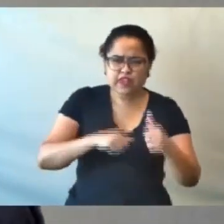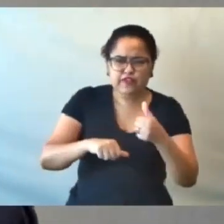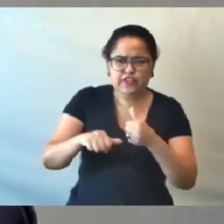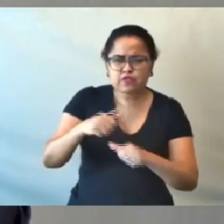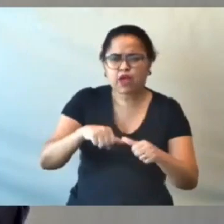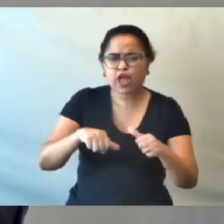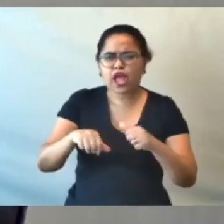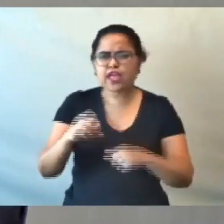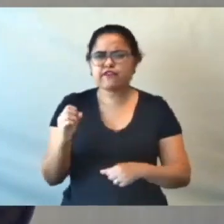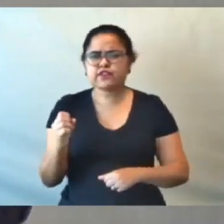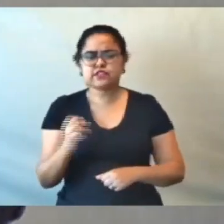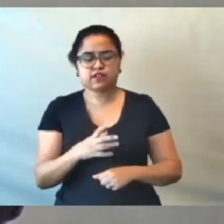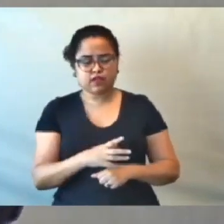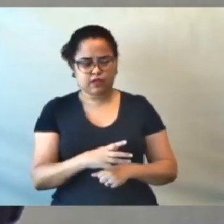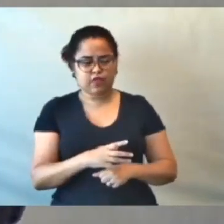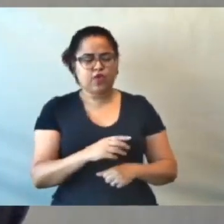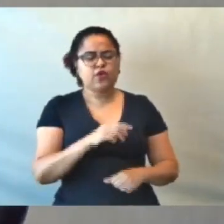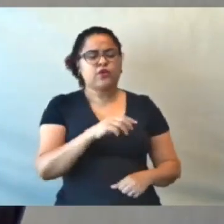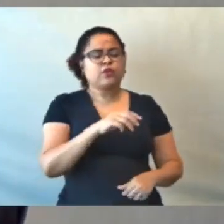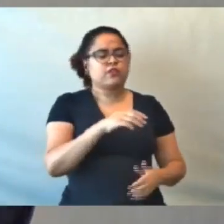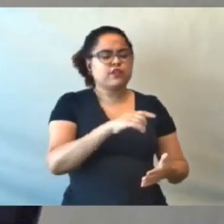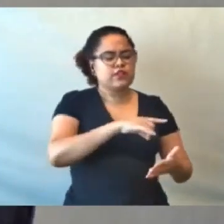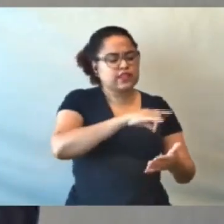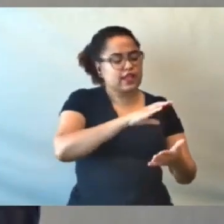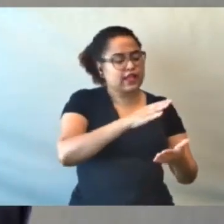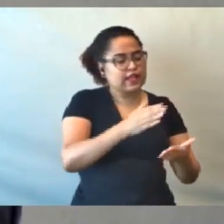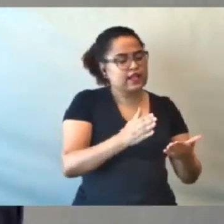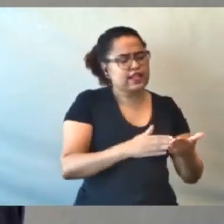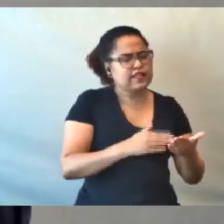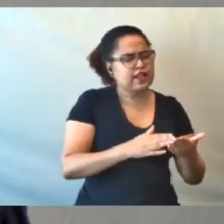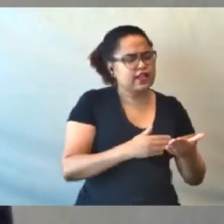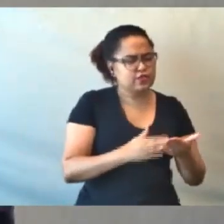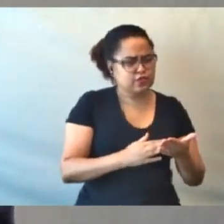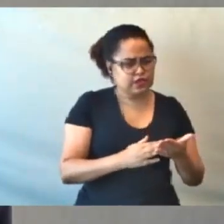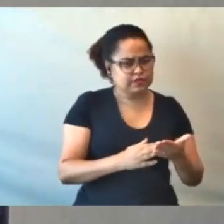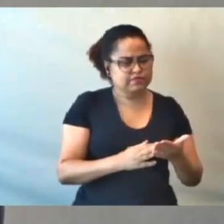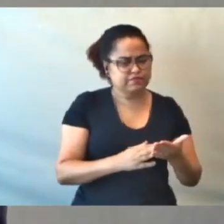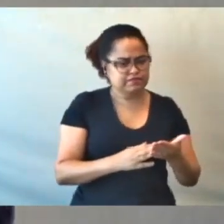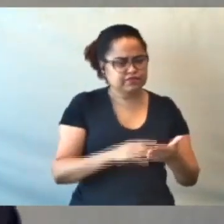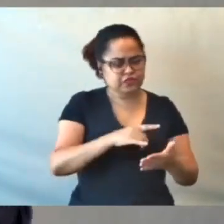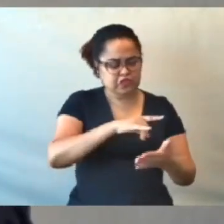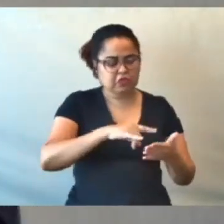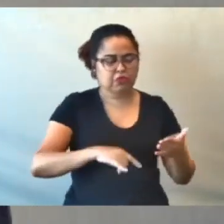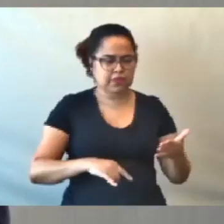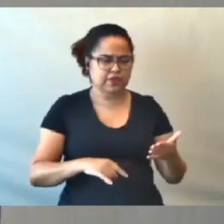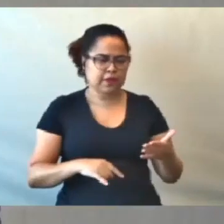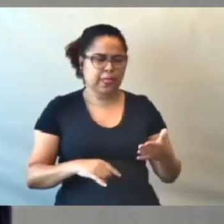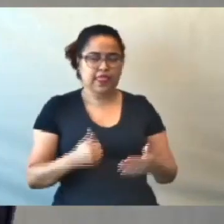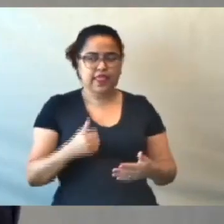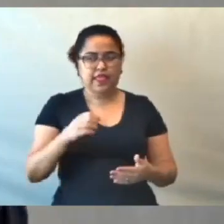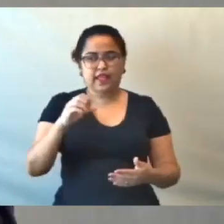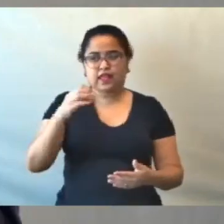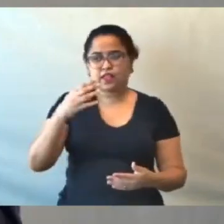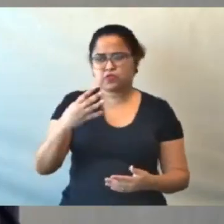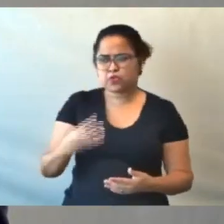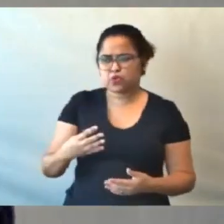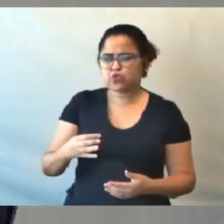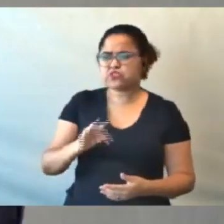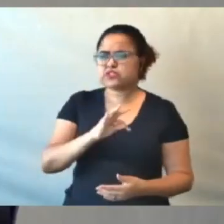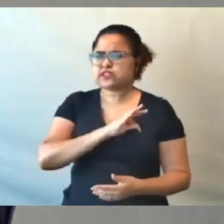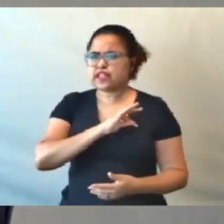claro que no início do trabalho tinham 14 técnicas, mas depois vocês chegaram em 24 técnicas e de forma